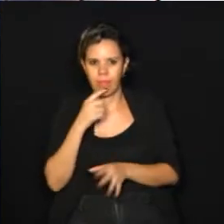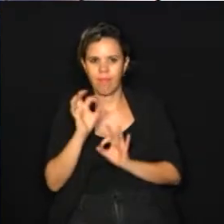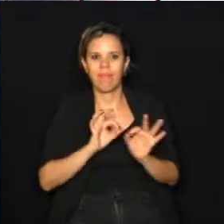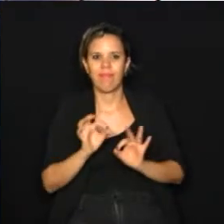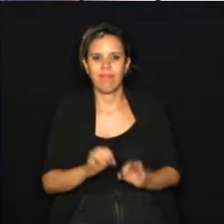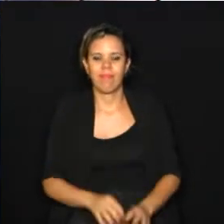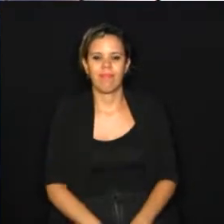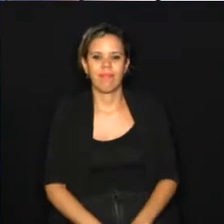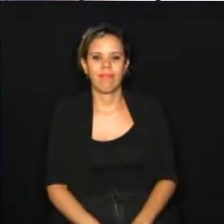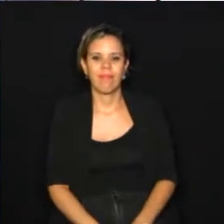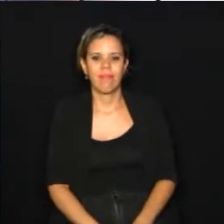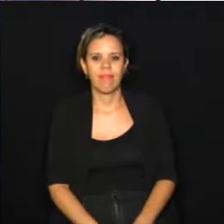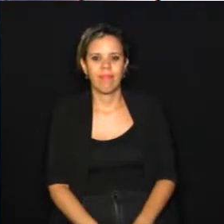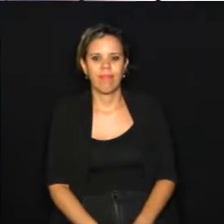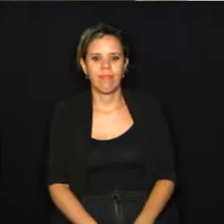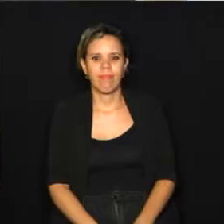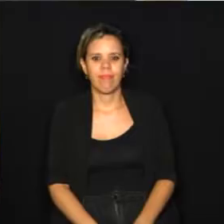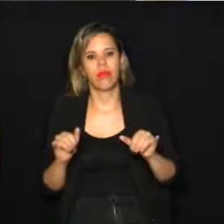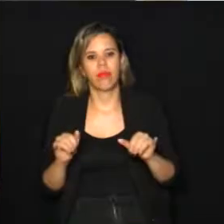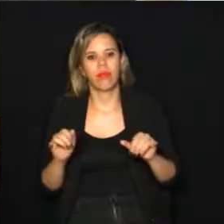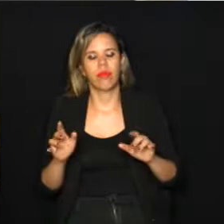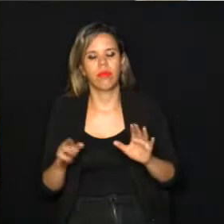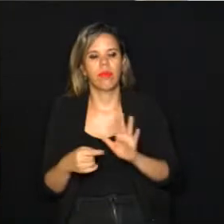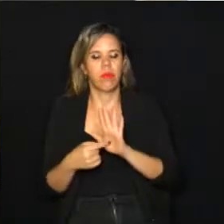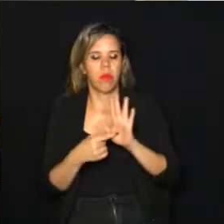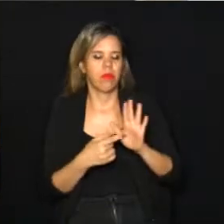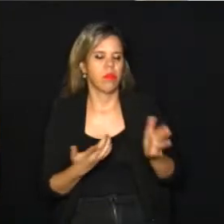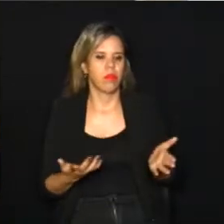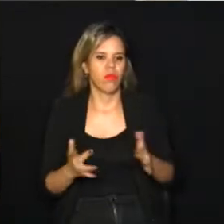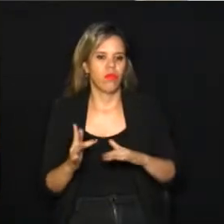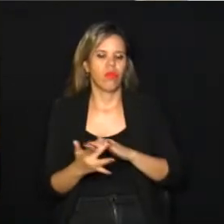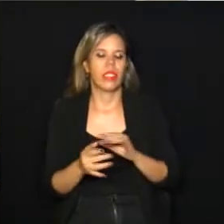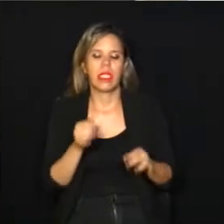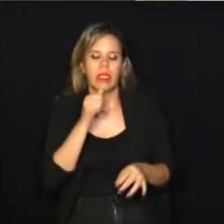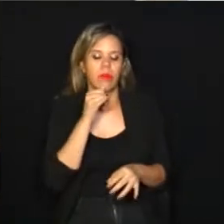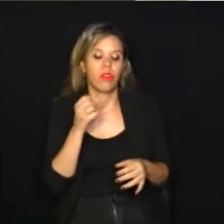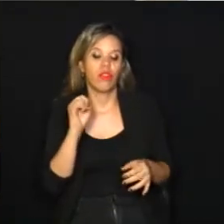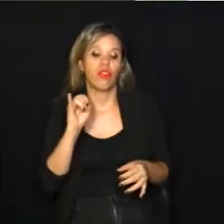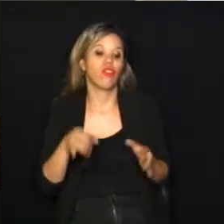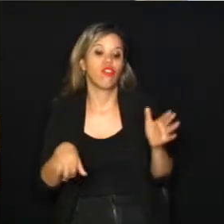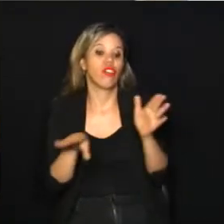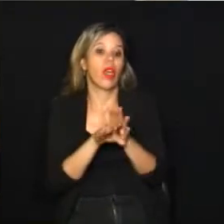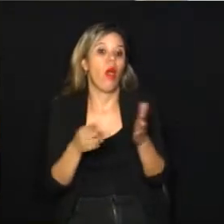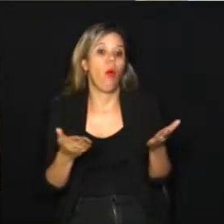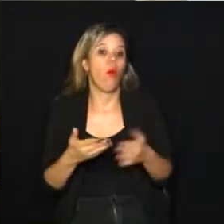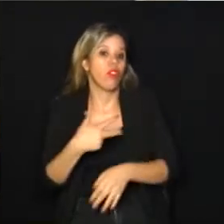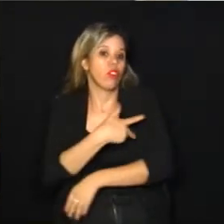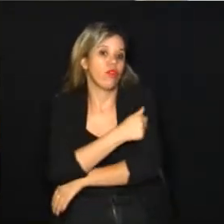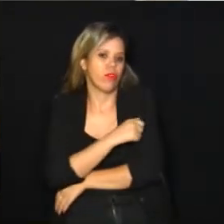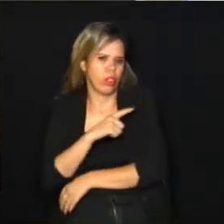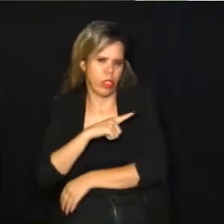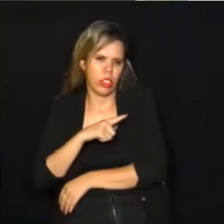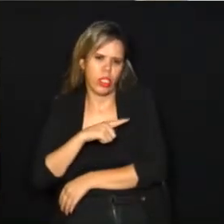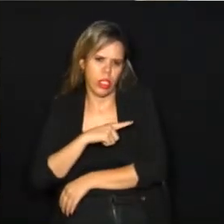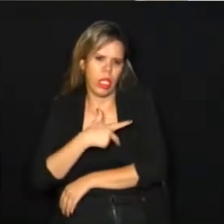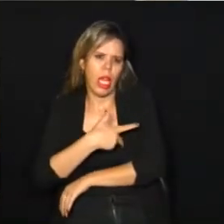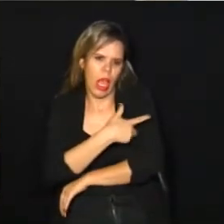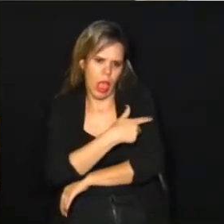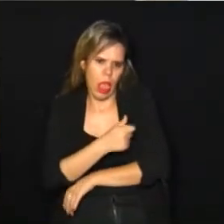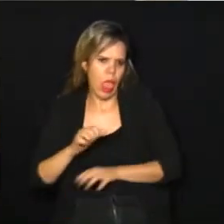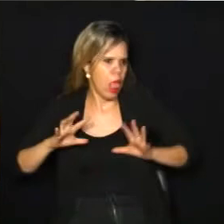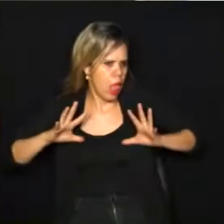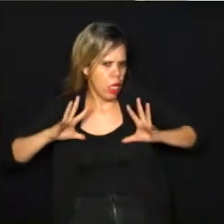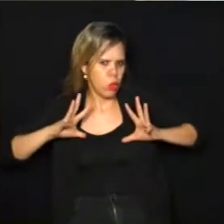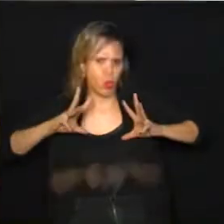preparada. Por hipótese, a vacina chegar hoje em Campinas, nós temos seringa e agulha para fazer para